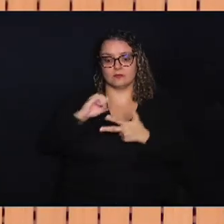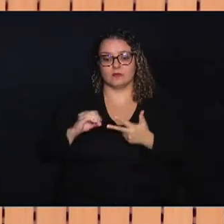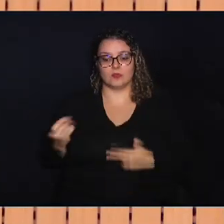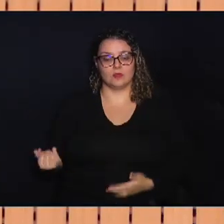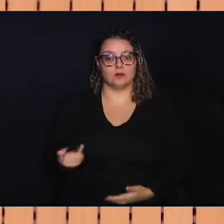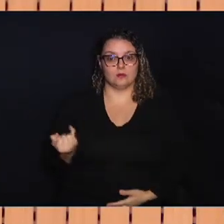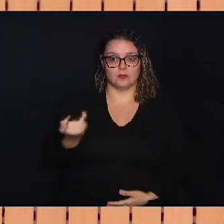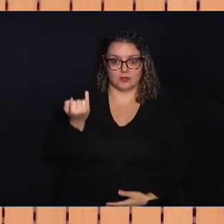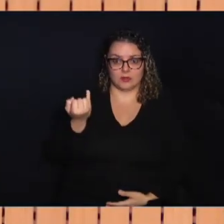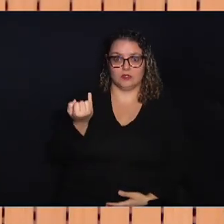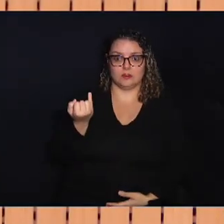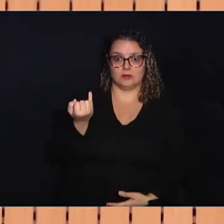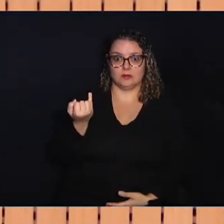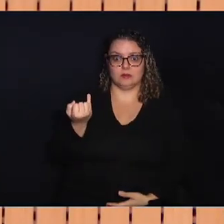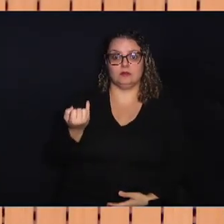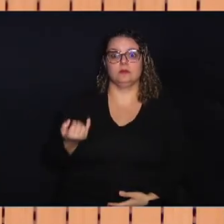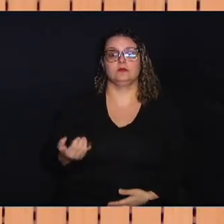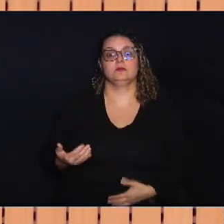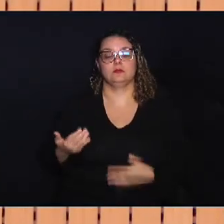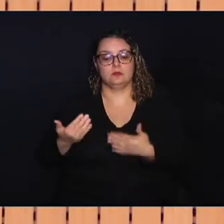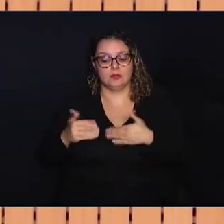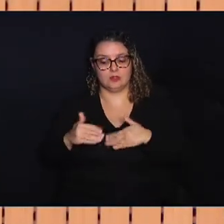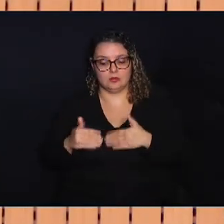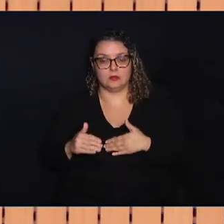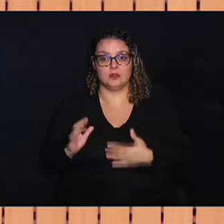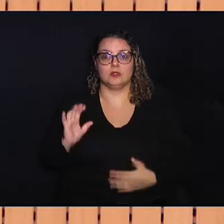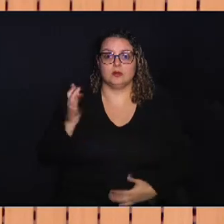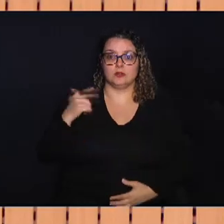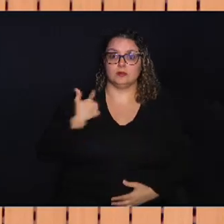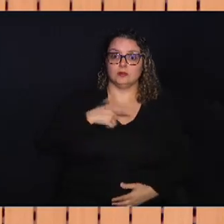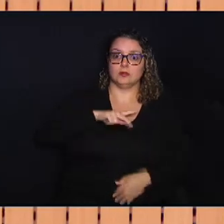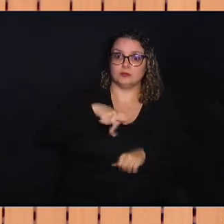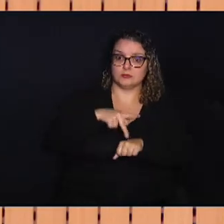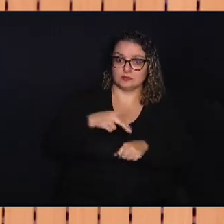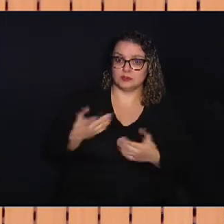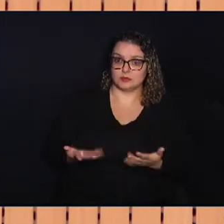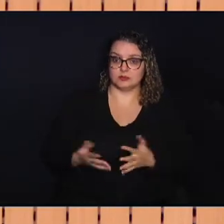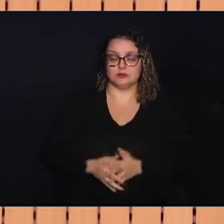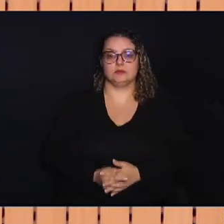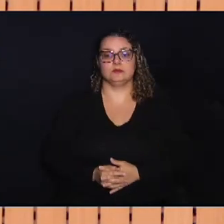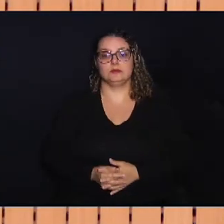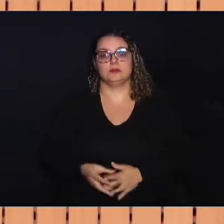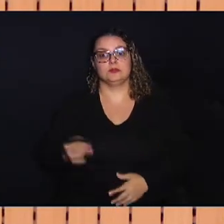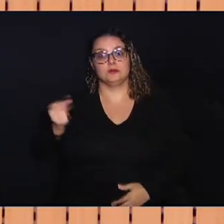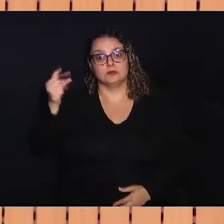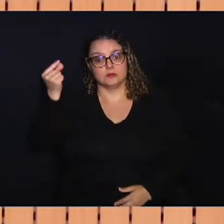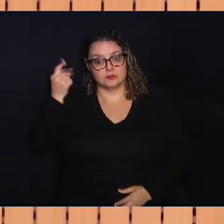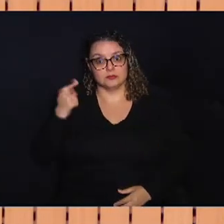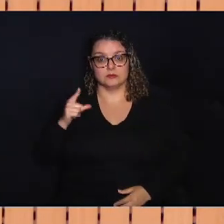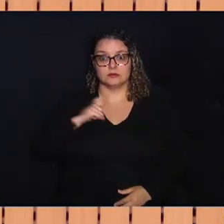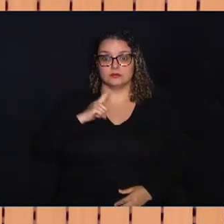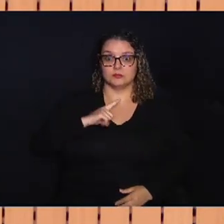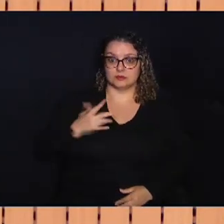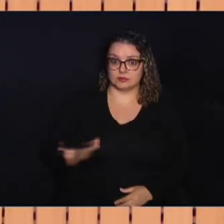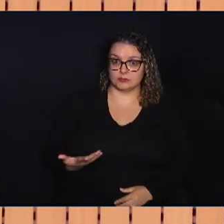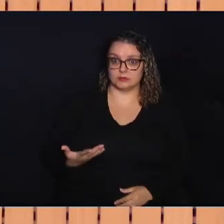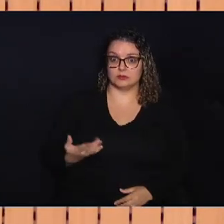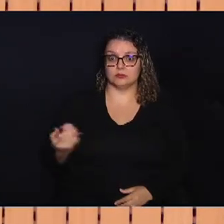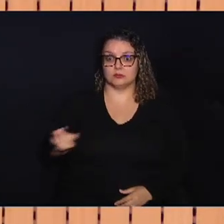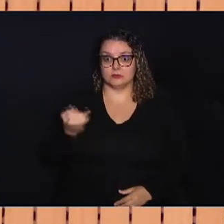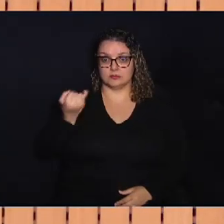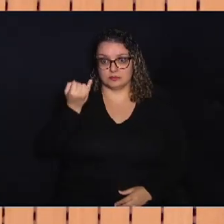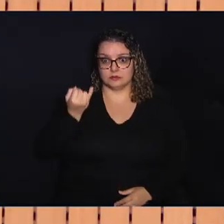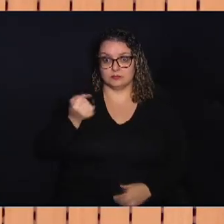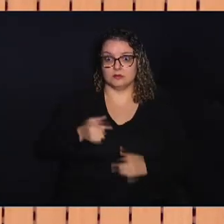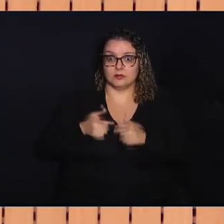importante prova que ocorre no nosso país, que já há algum tempo ganhou uma importância ainda